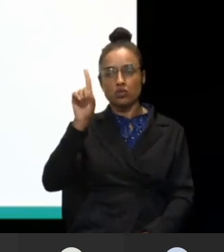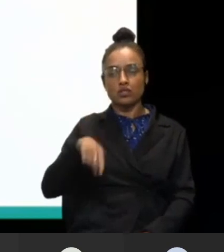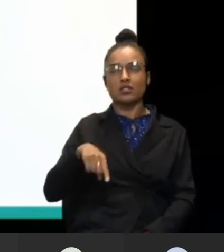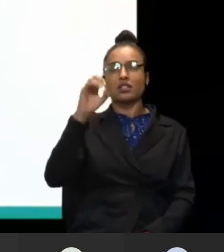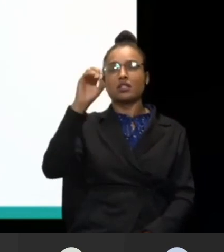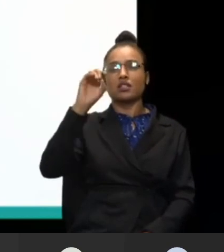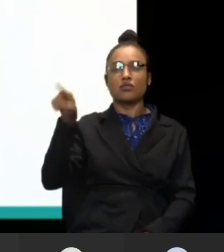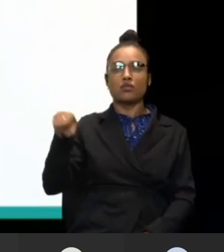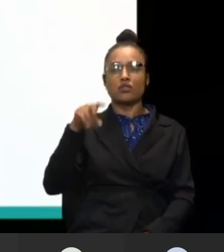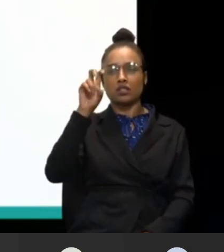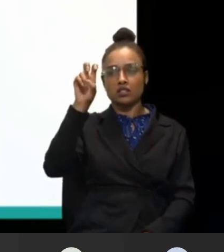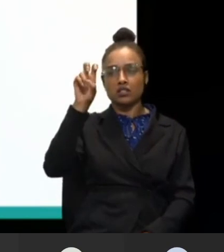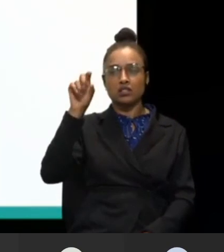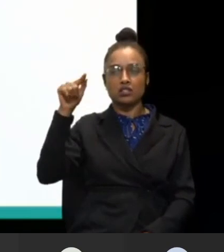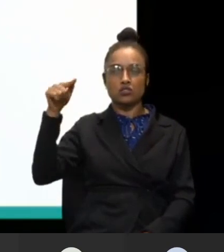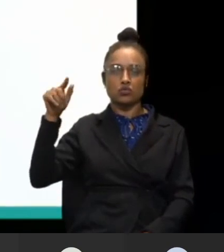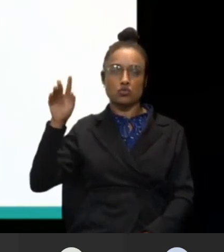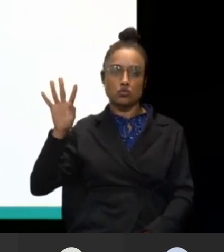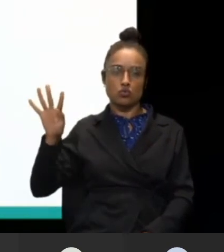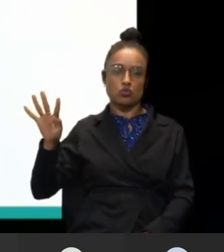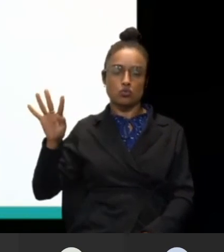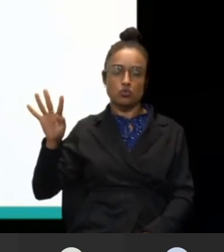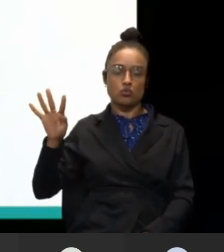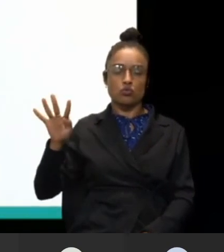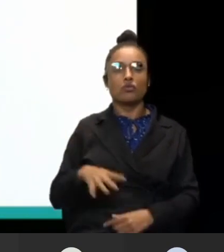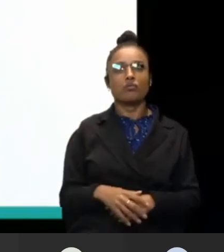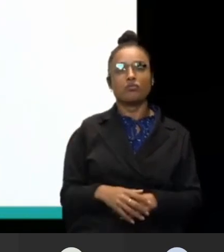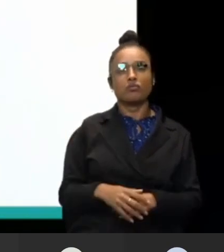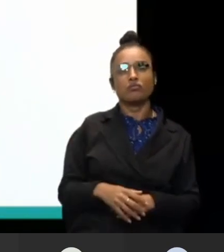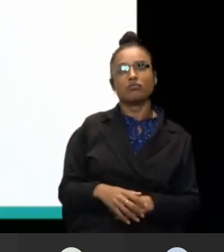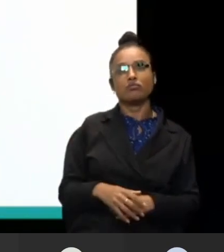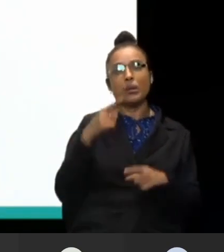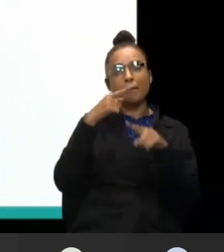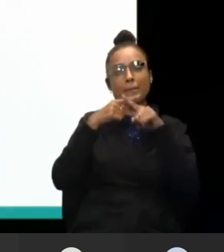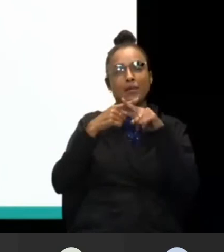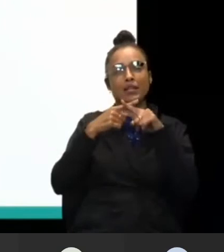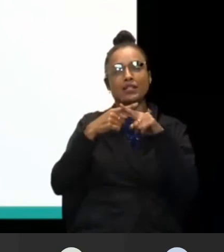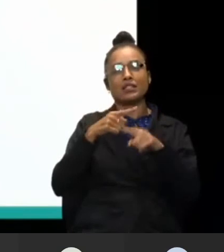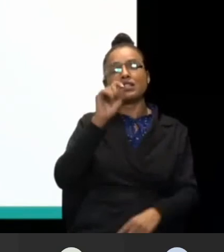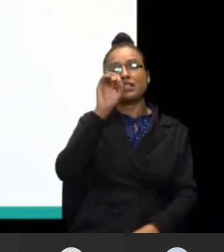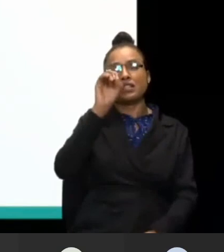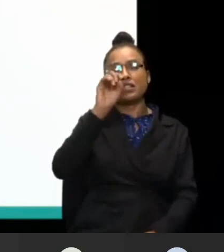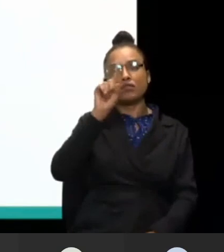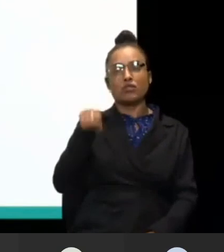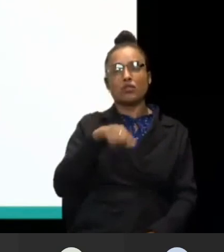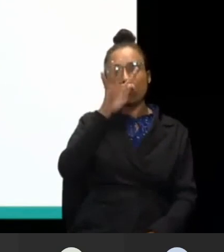0,574. Esse 0,574 mais 0,498,